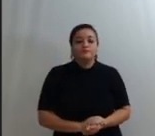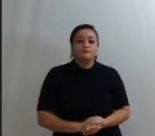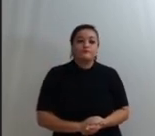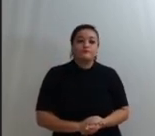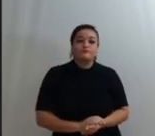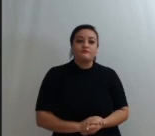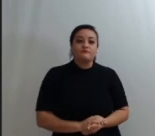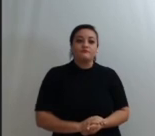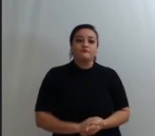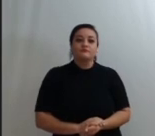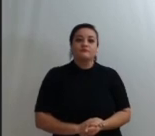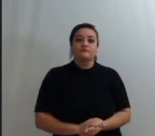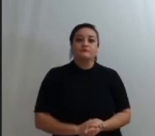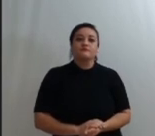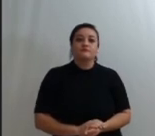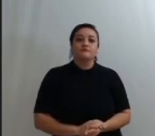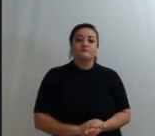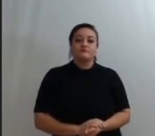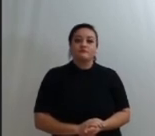Não há